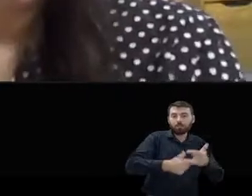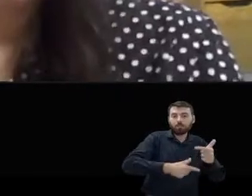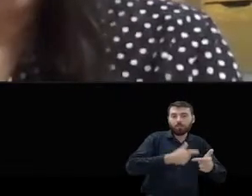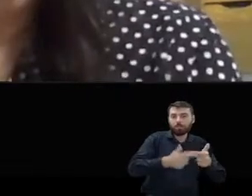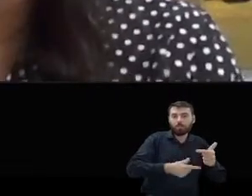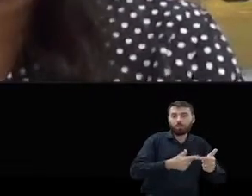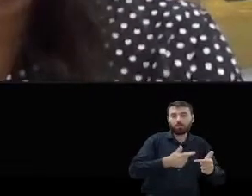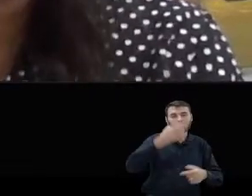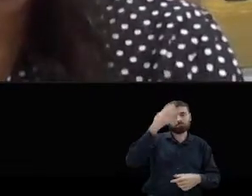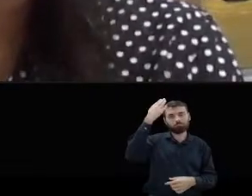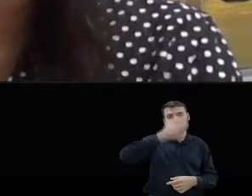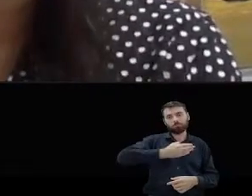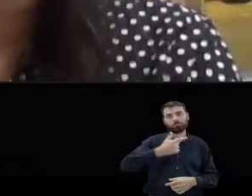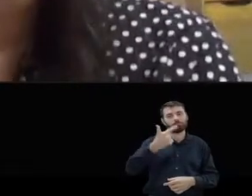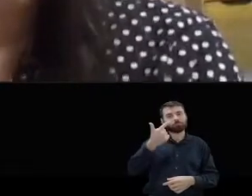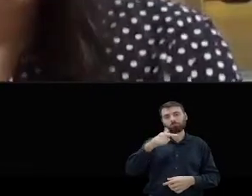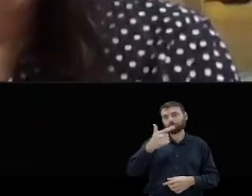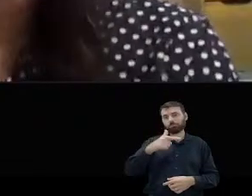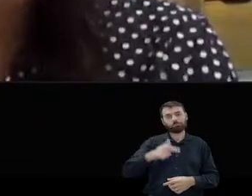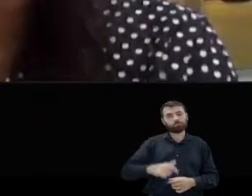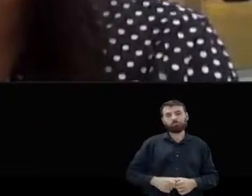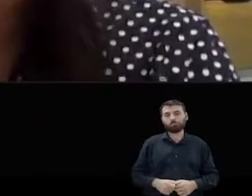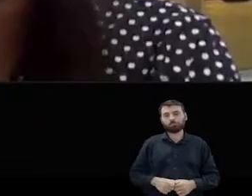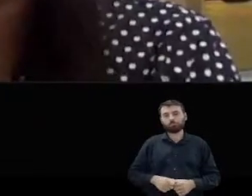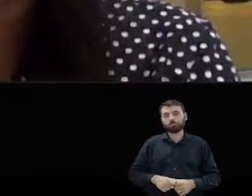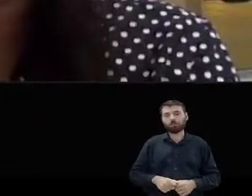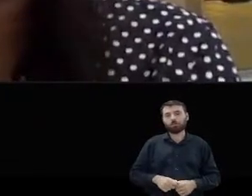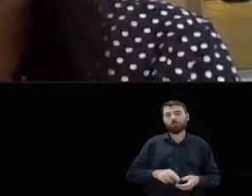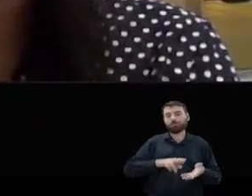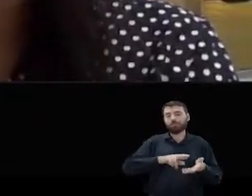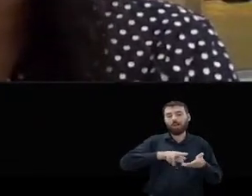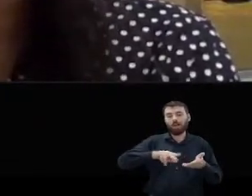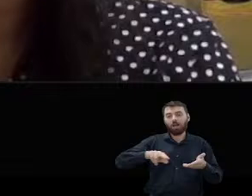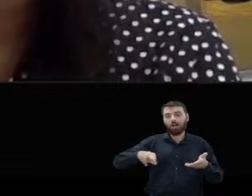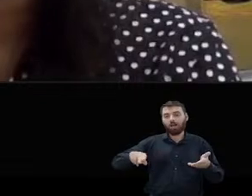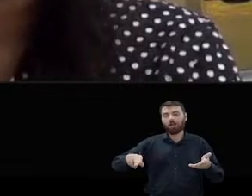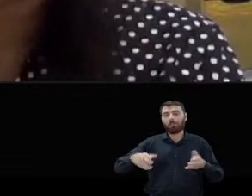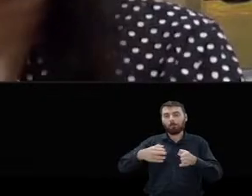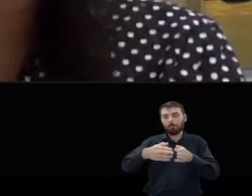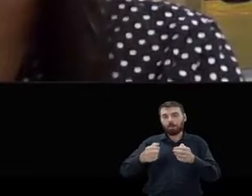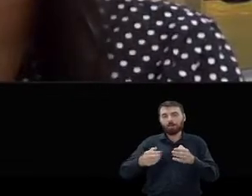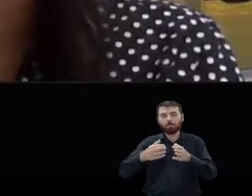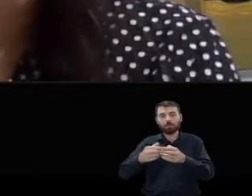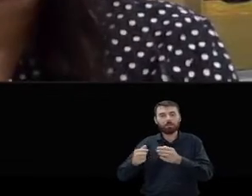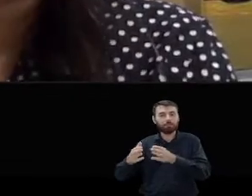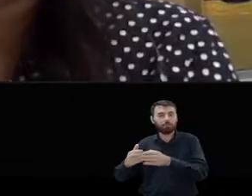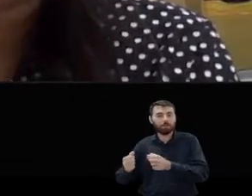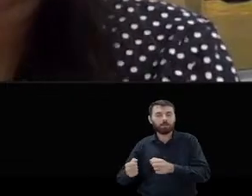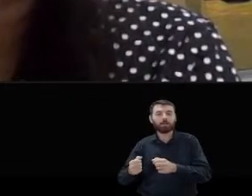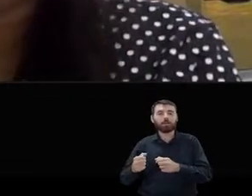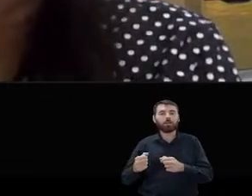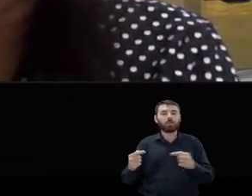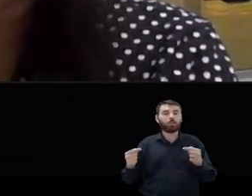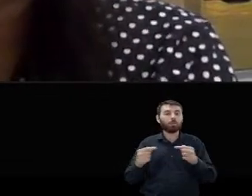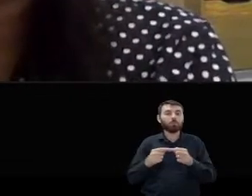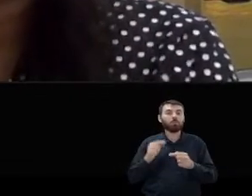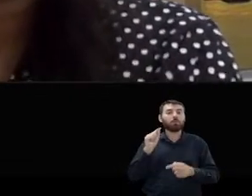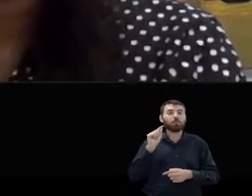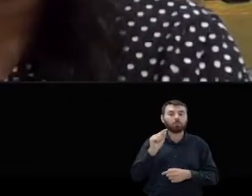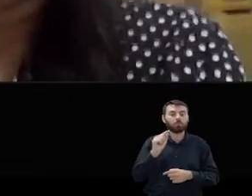que todos os outros pedidos vêm como consectários lógicos da suposta existência desse